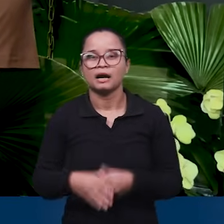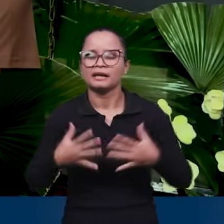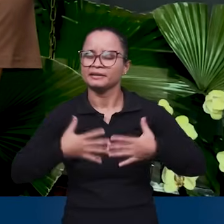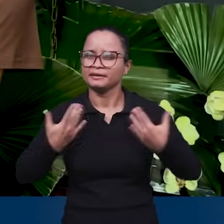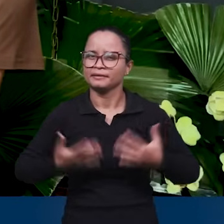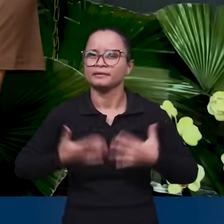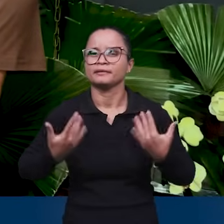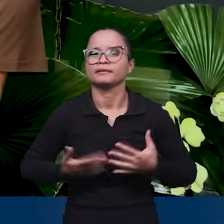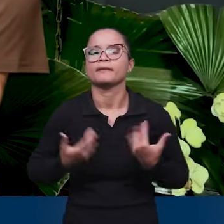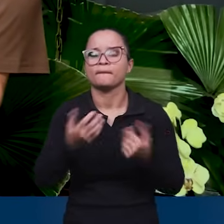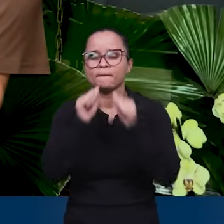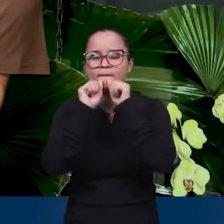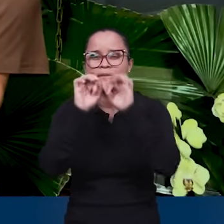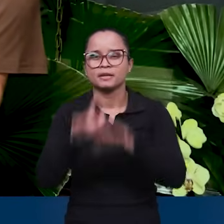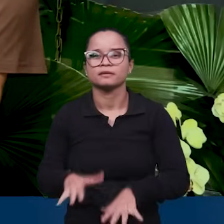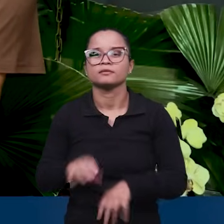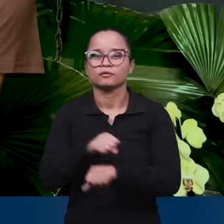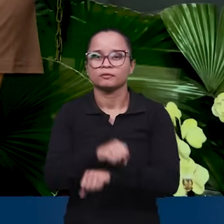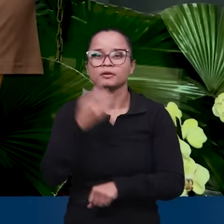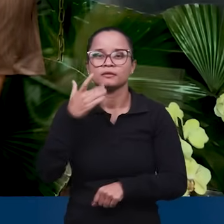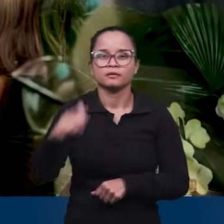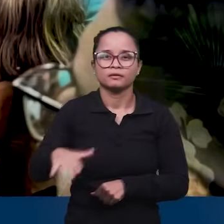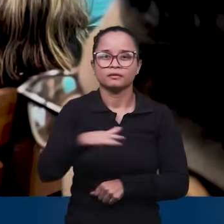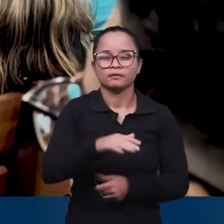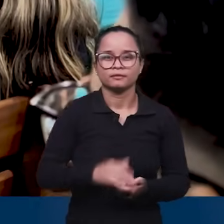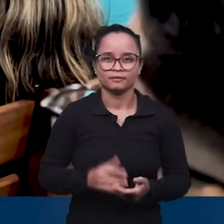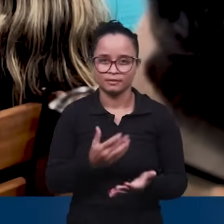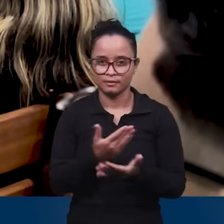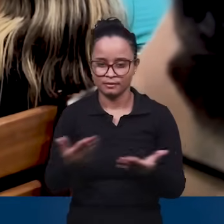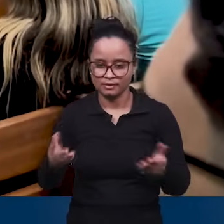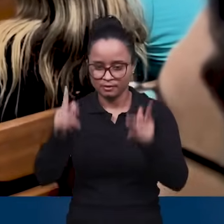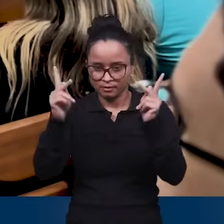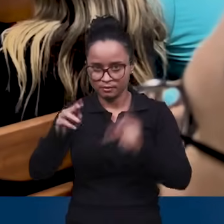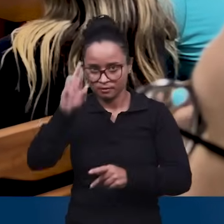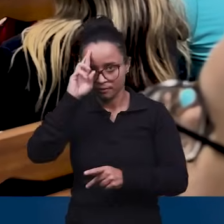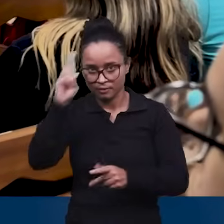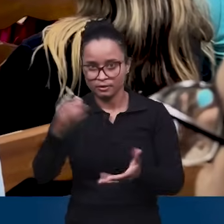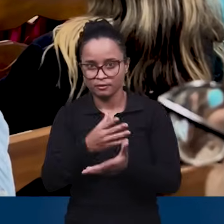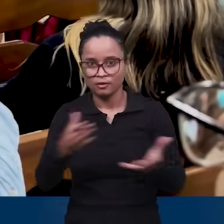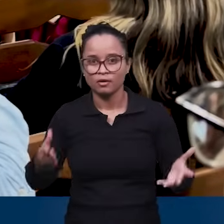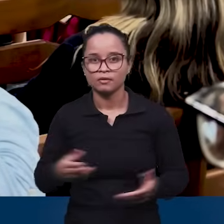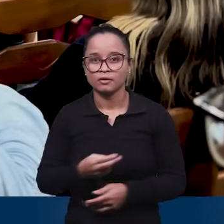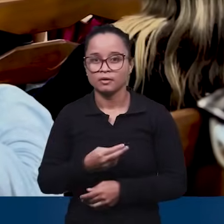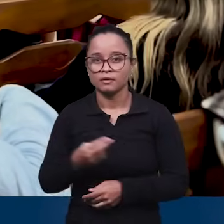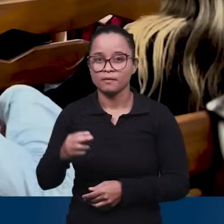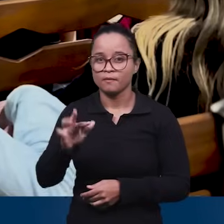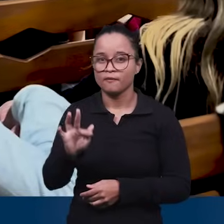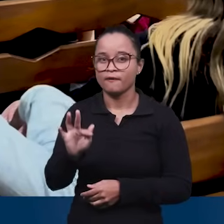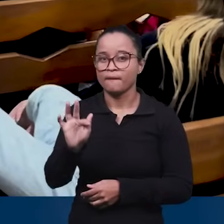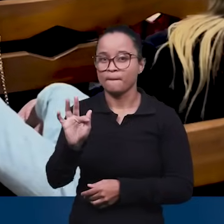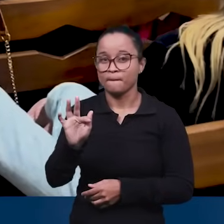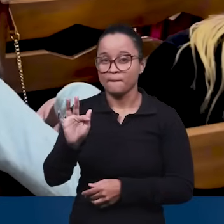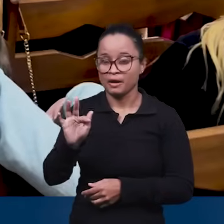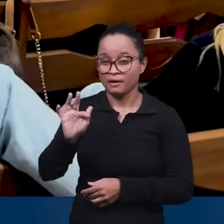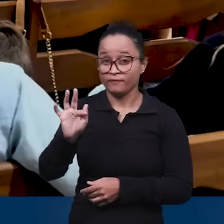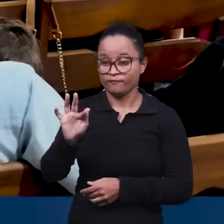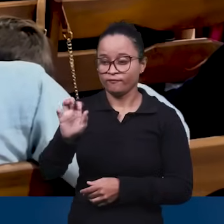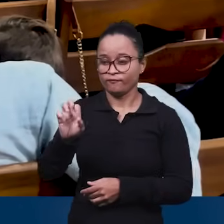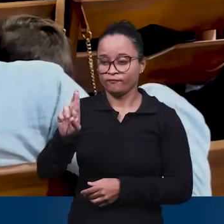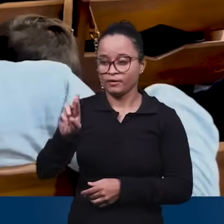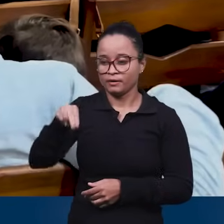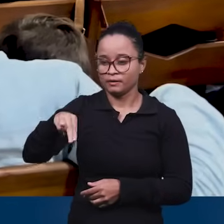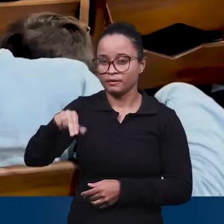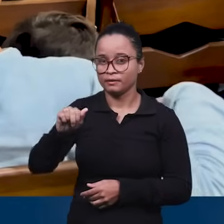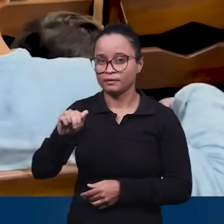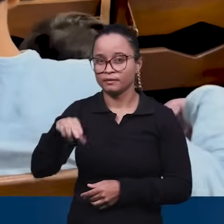e hoje tivemos aqui a reunião de jovens de toda a região, aqui na ICM Cachoeirinha, e foi uma bênção, o Senhor falou